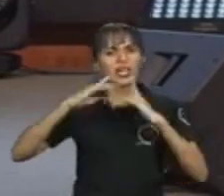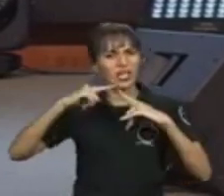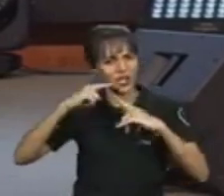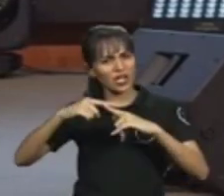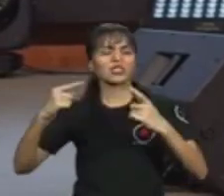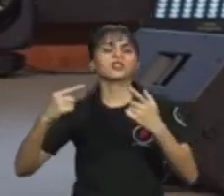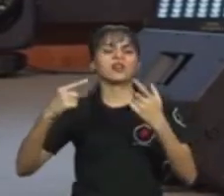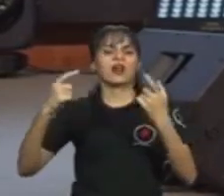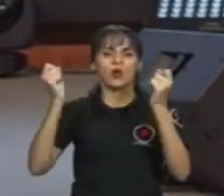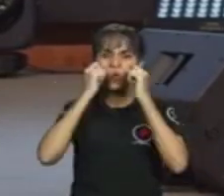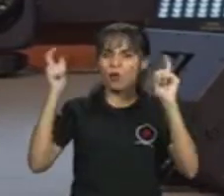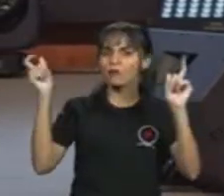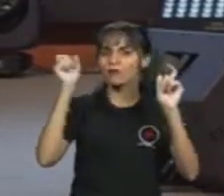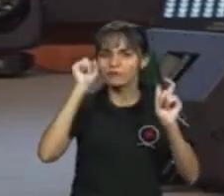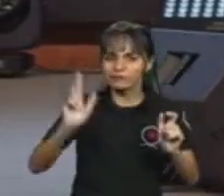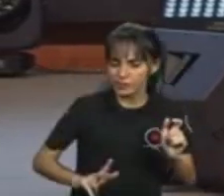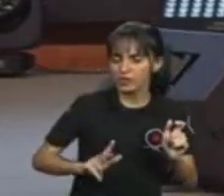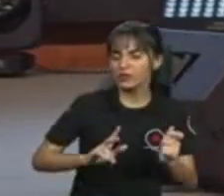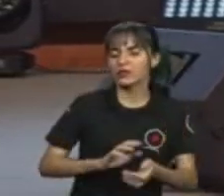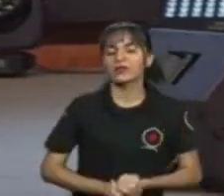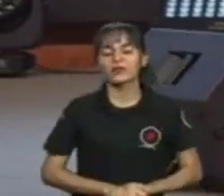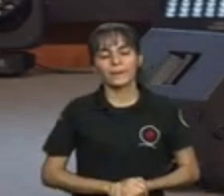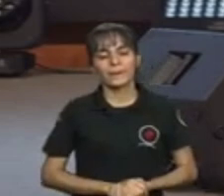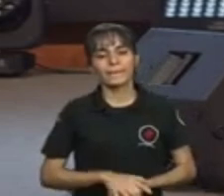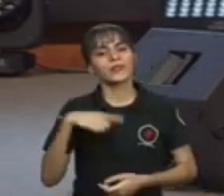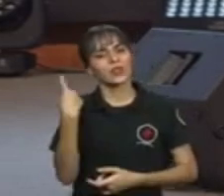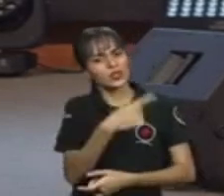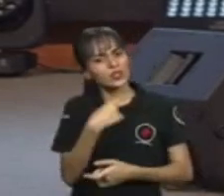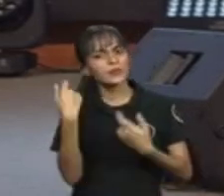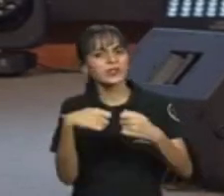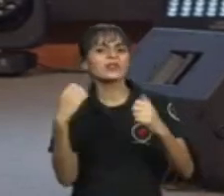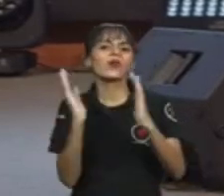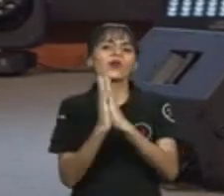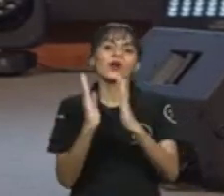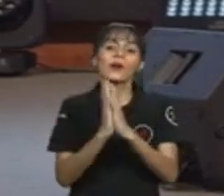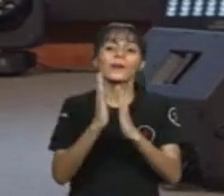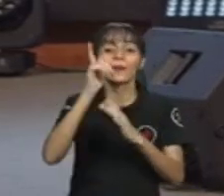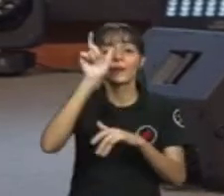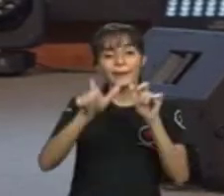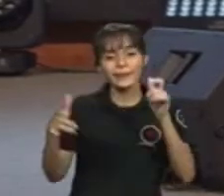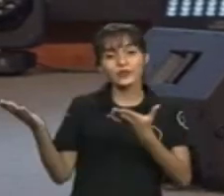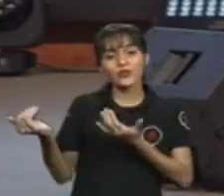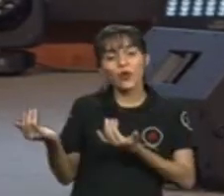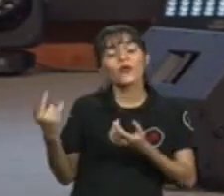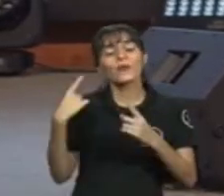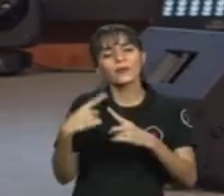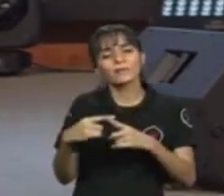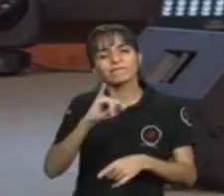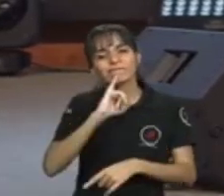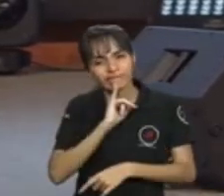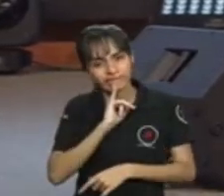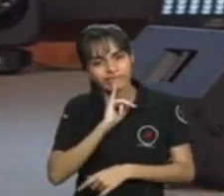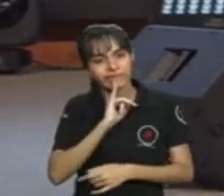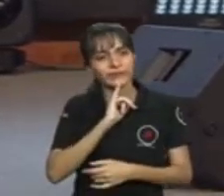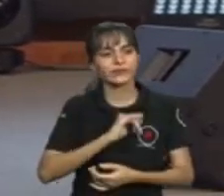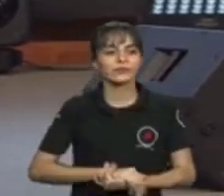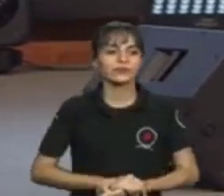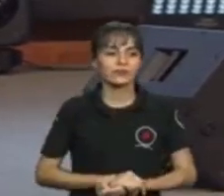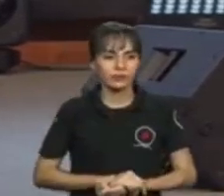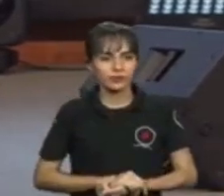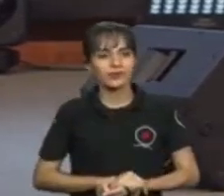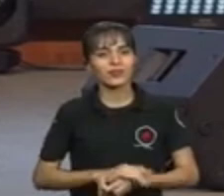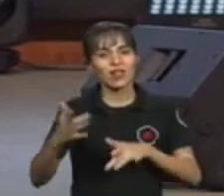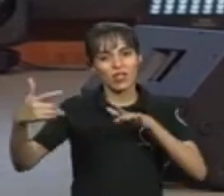se despertando. E nós temos que orar pelos nossos jovens, porque infelizmente são massa